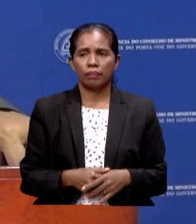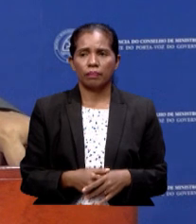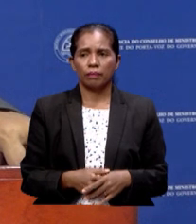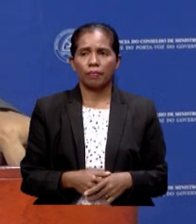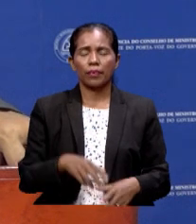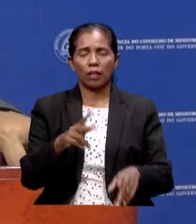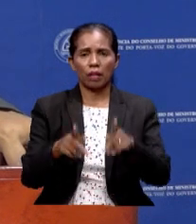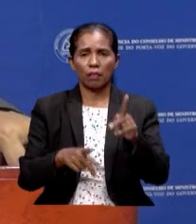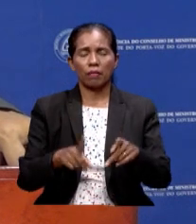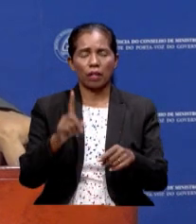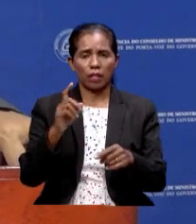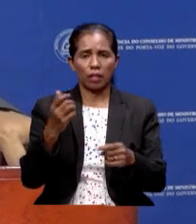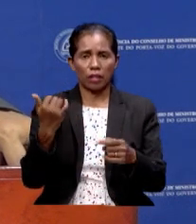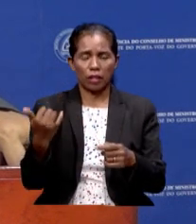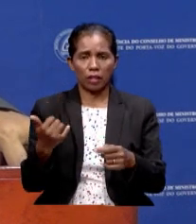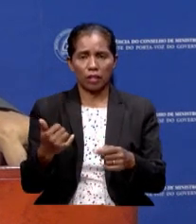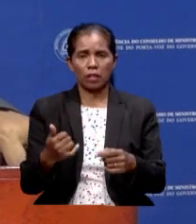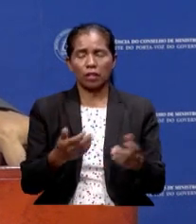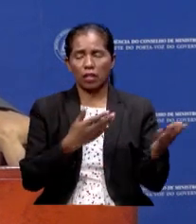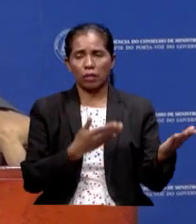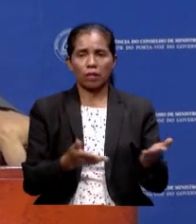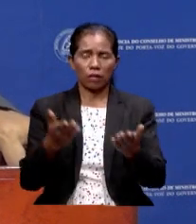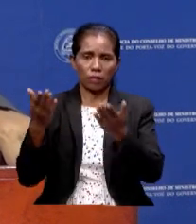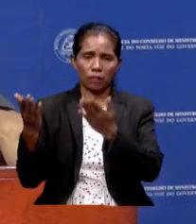Emane, se sujeita,